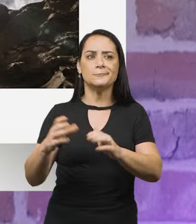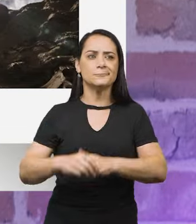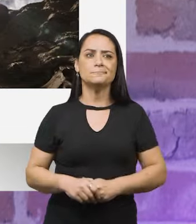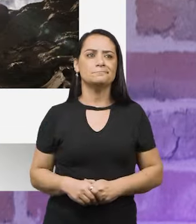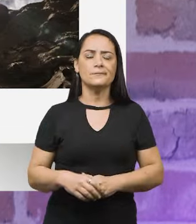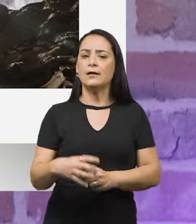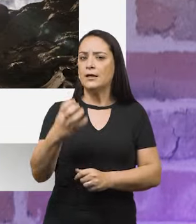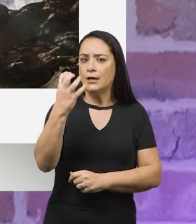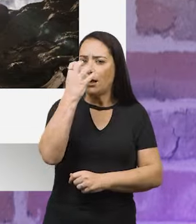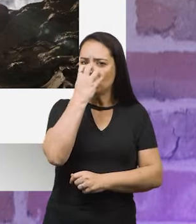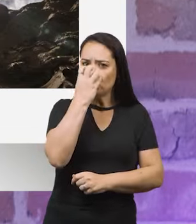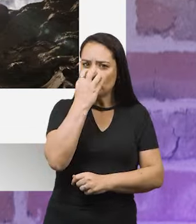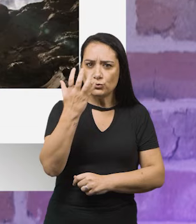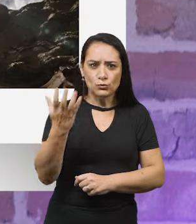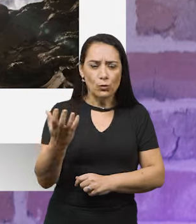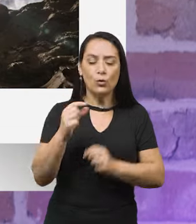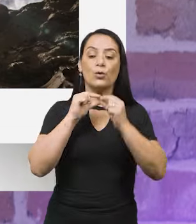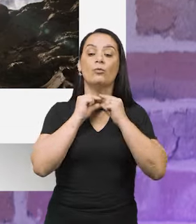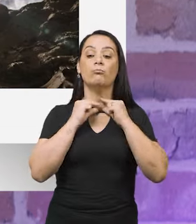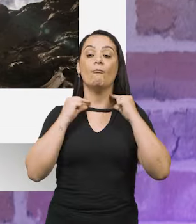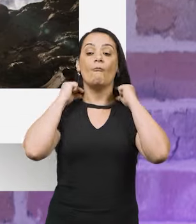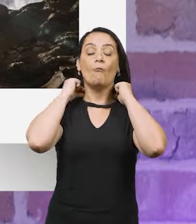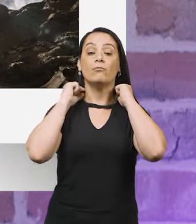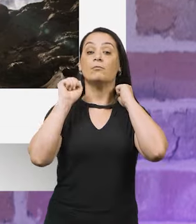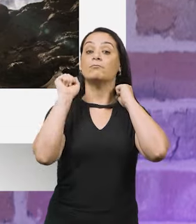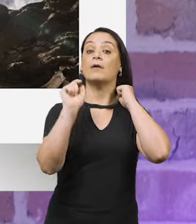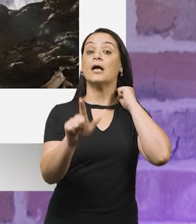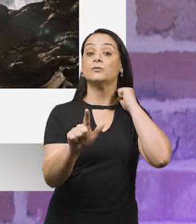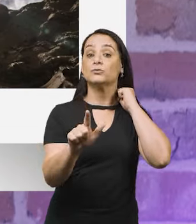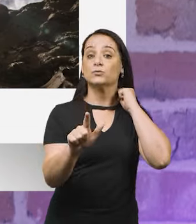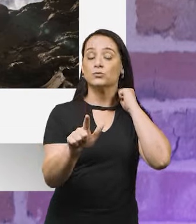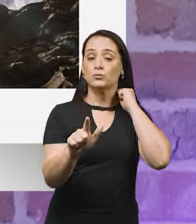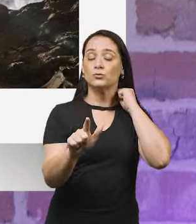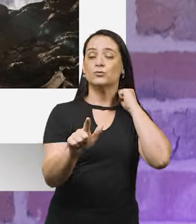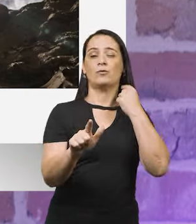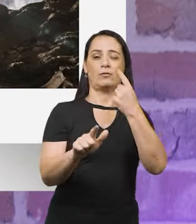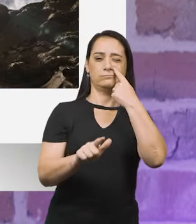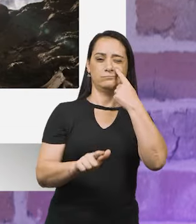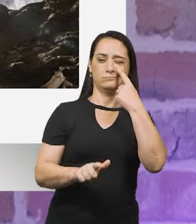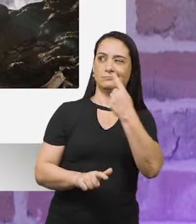um cachorro com coleira